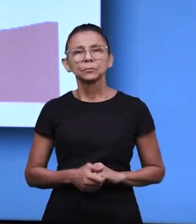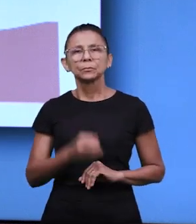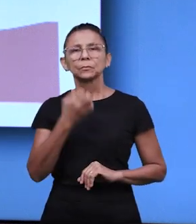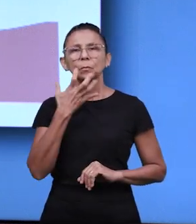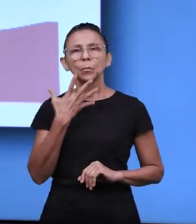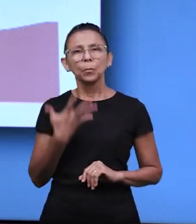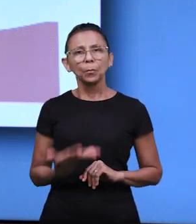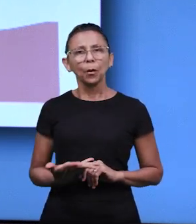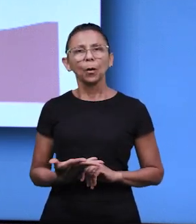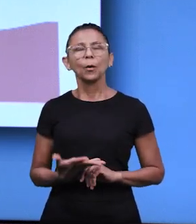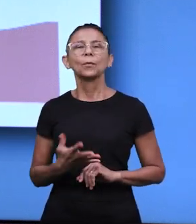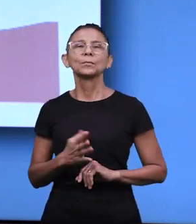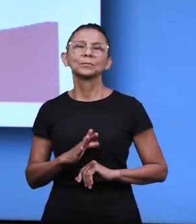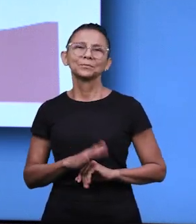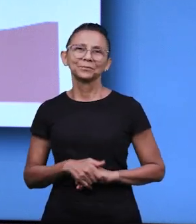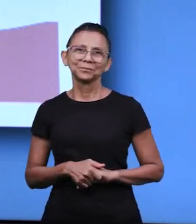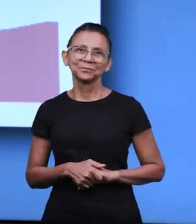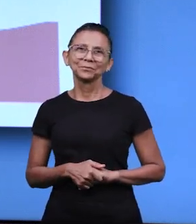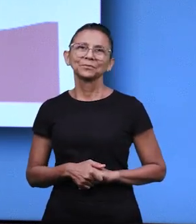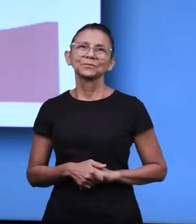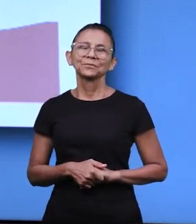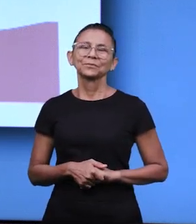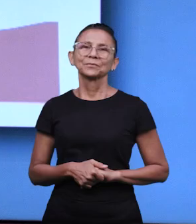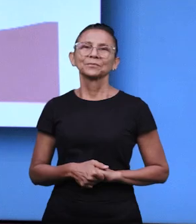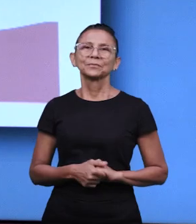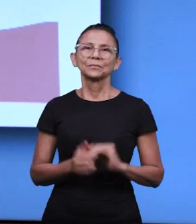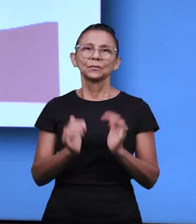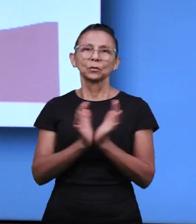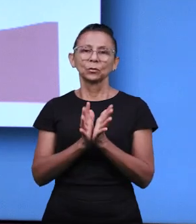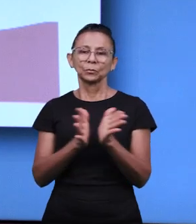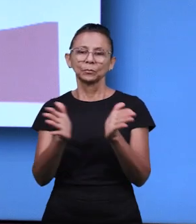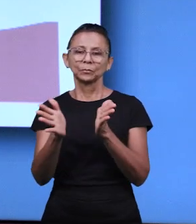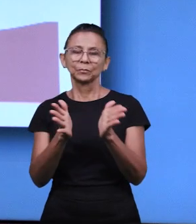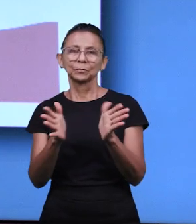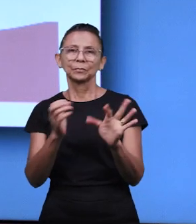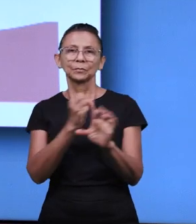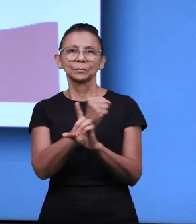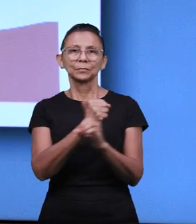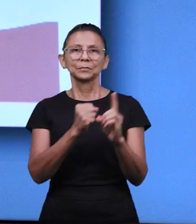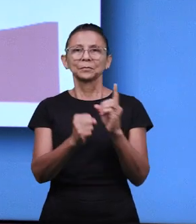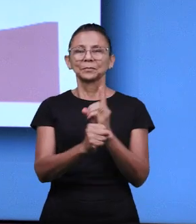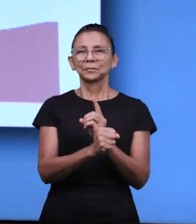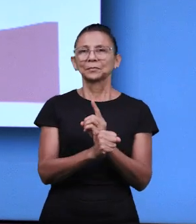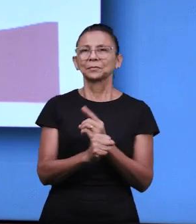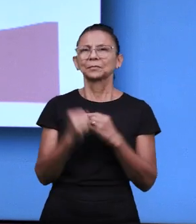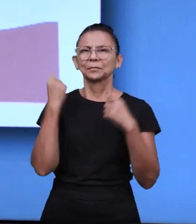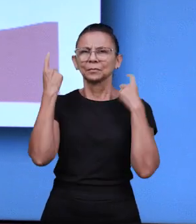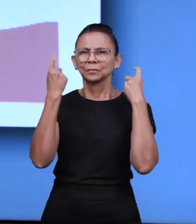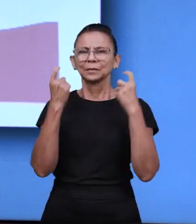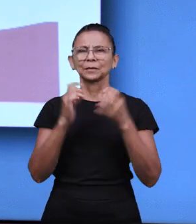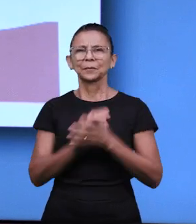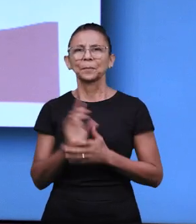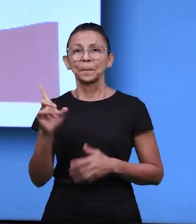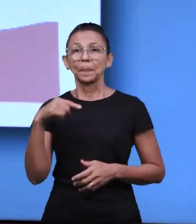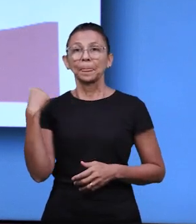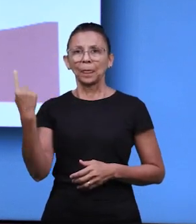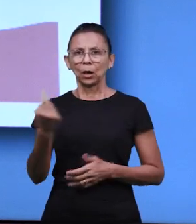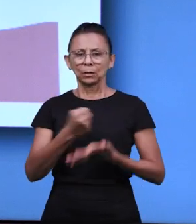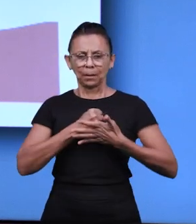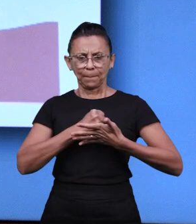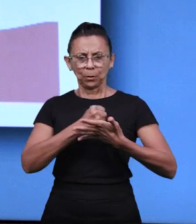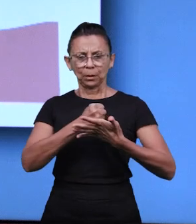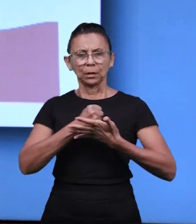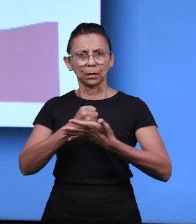apresentável, bom e agradável diante da sociedade que nós vivemos. Não se preocupe, nós estamos aqui também,